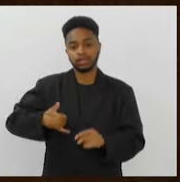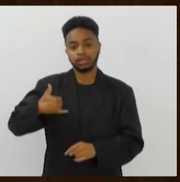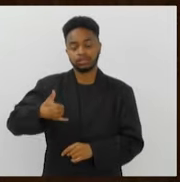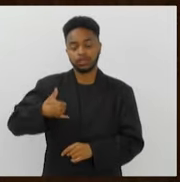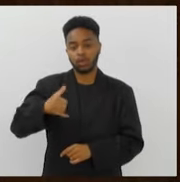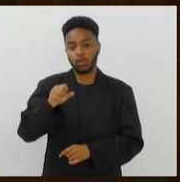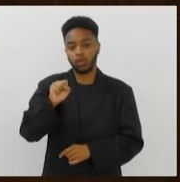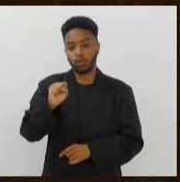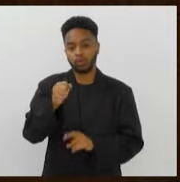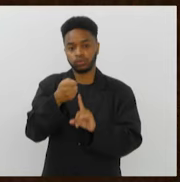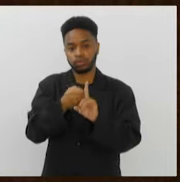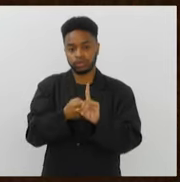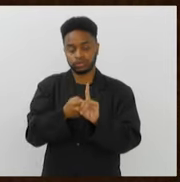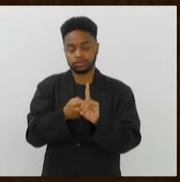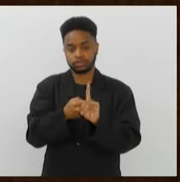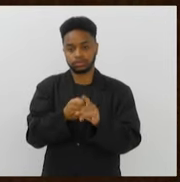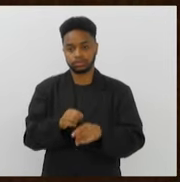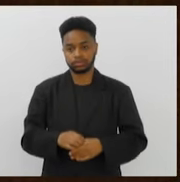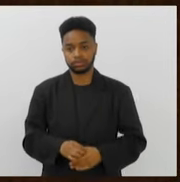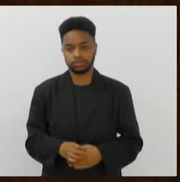idade.